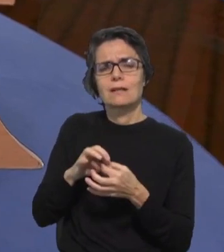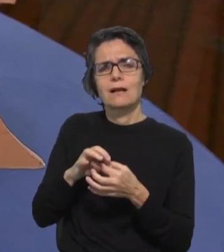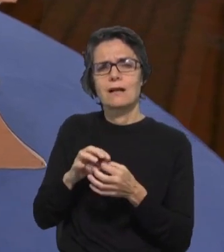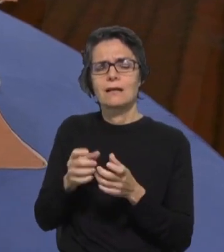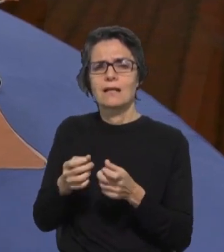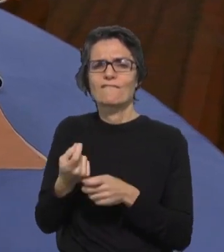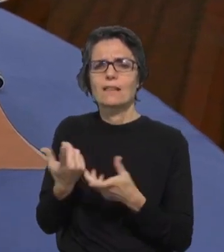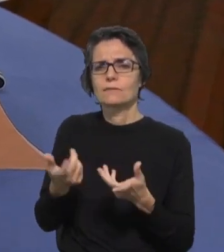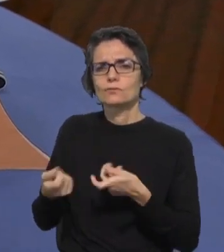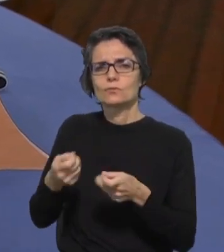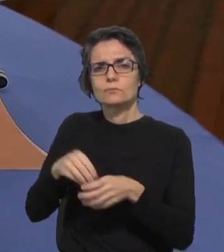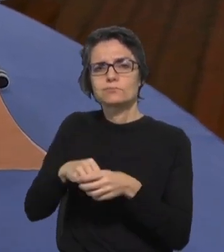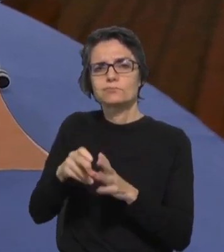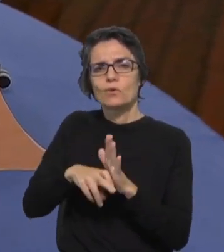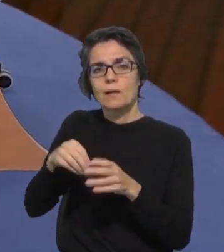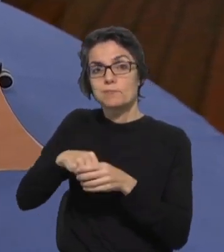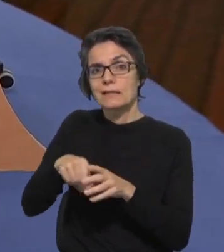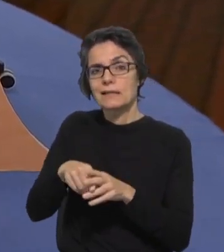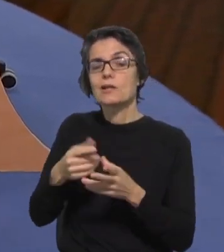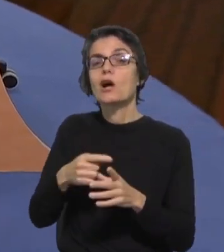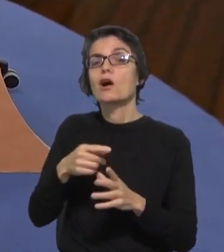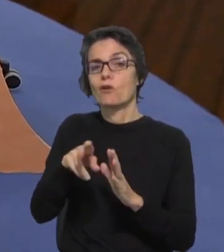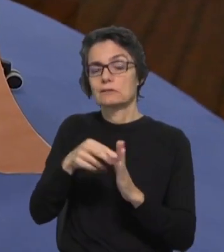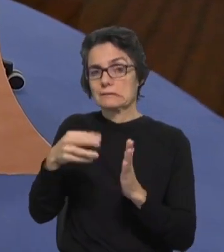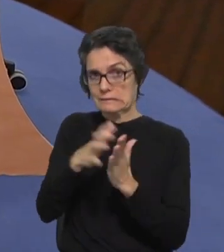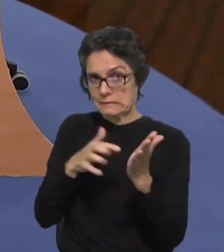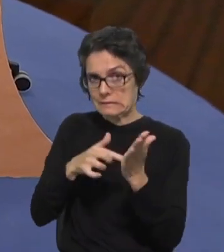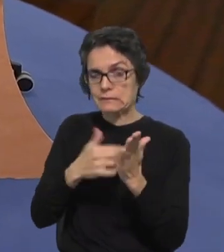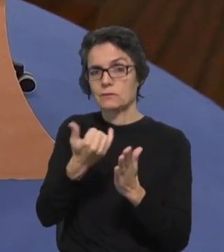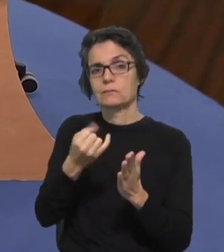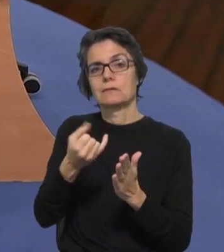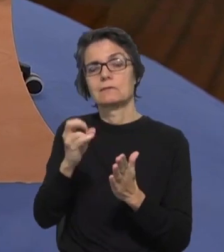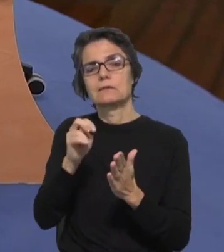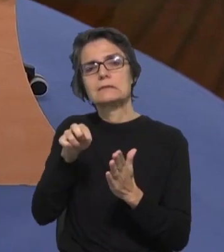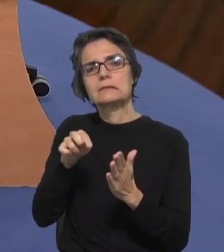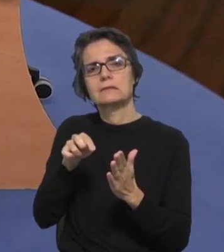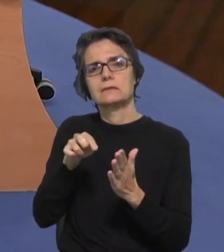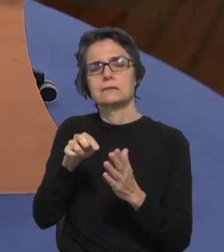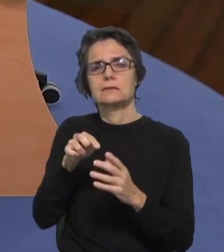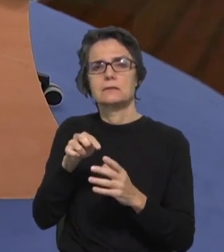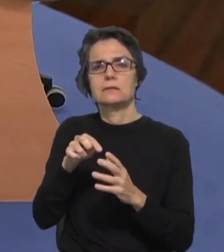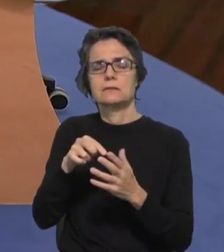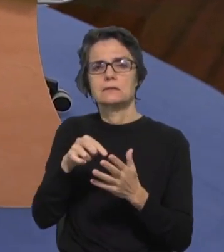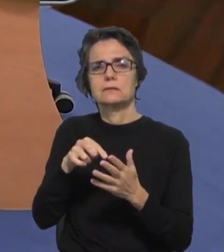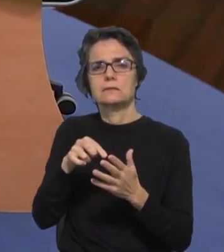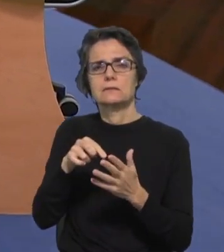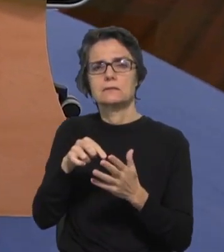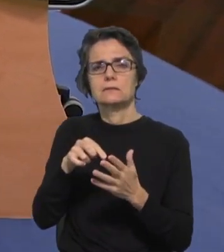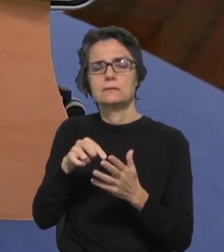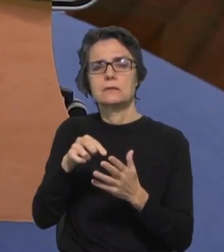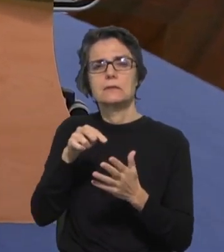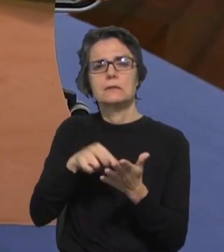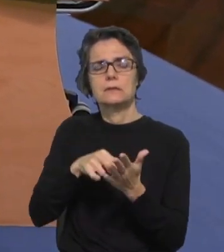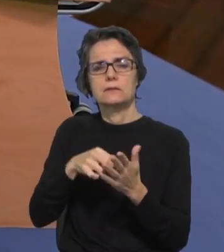interna. A regra de 1223 vai ser uma regra jurídica, ou seja, havia lutas entre os frades, todo um crescimento, e